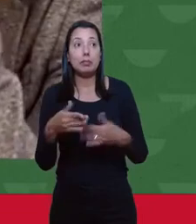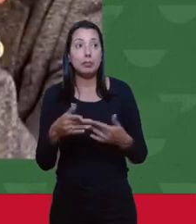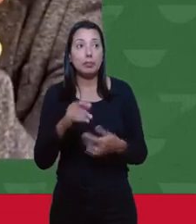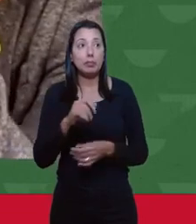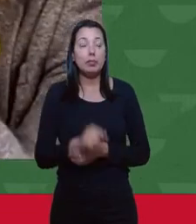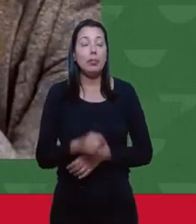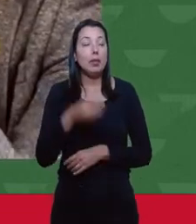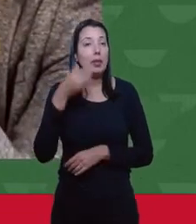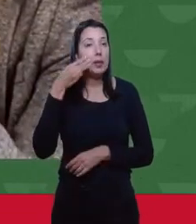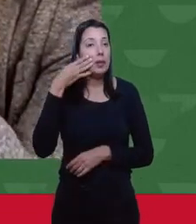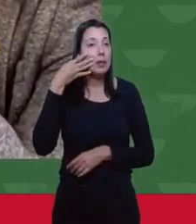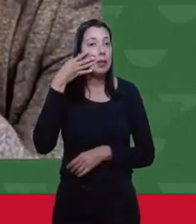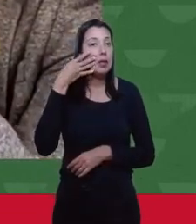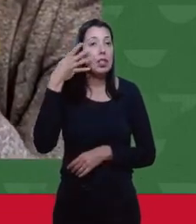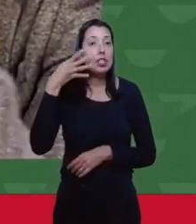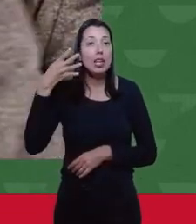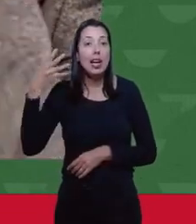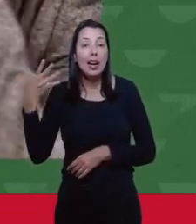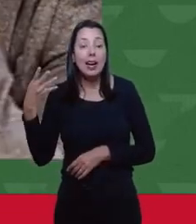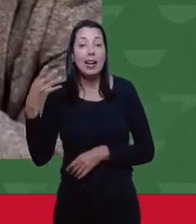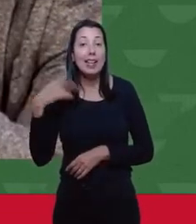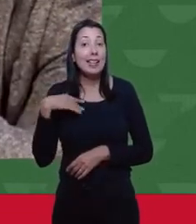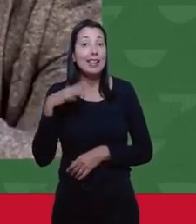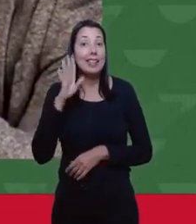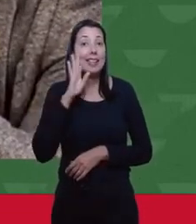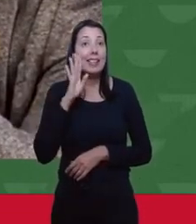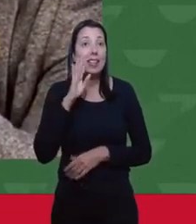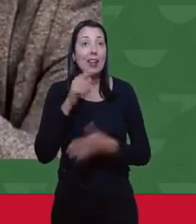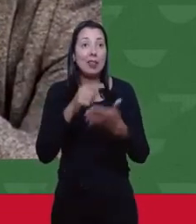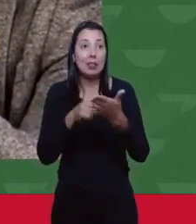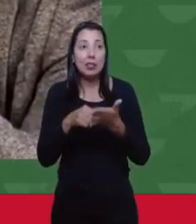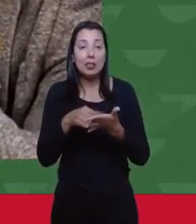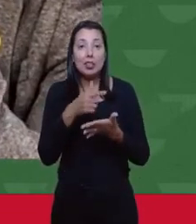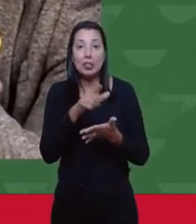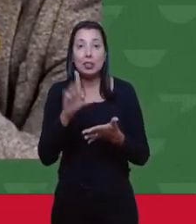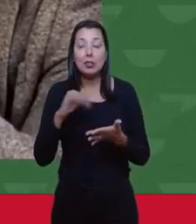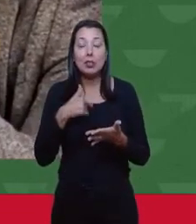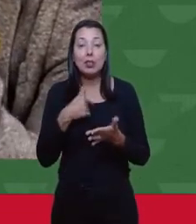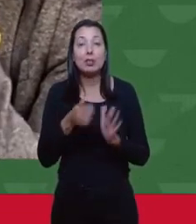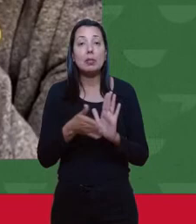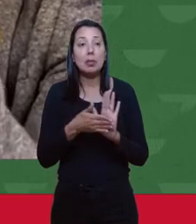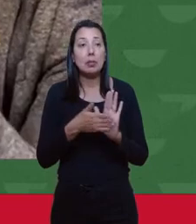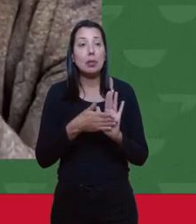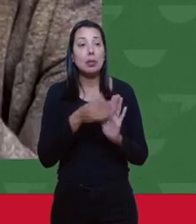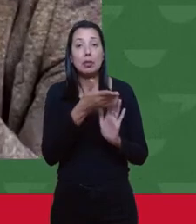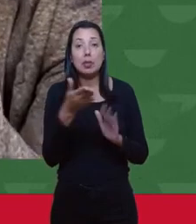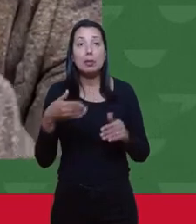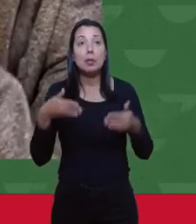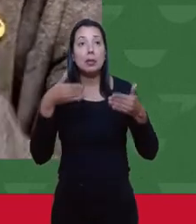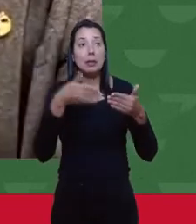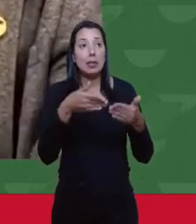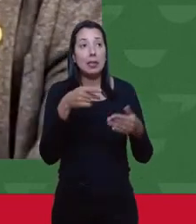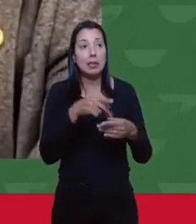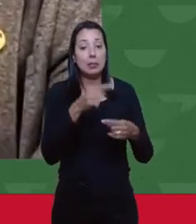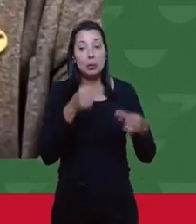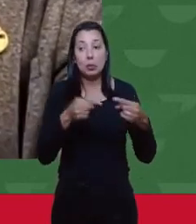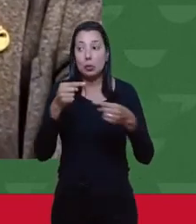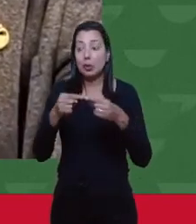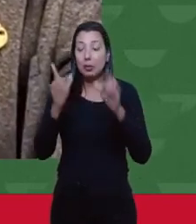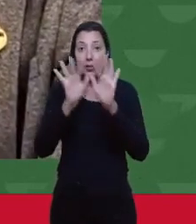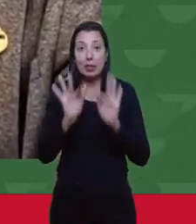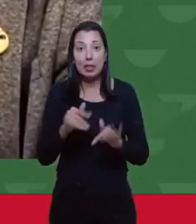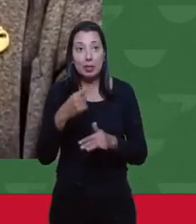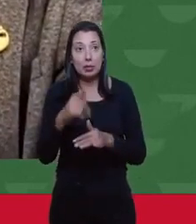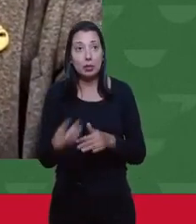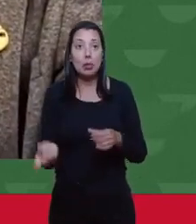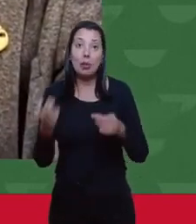que legal nós poder estar te ouvindo. Esse convite será feito para a nossa bancada, para você participar conosco no debate. Estamos muito felizes que eu sou